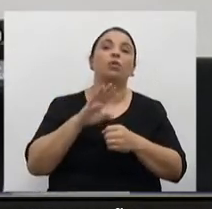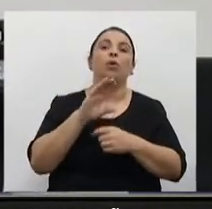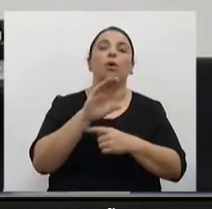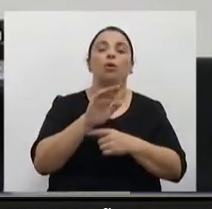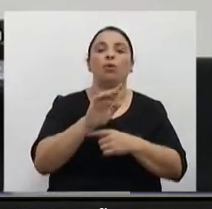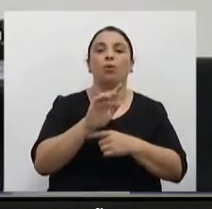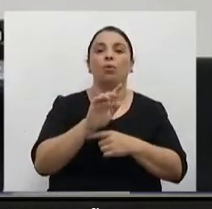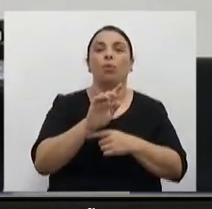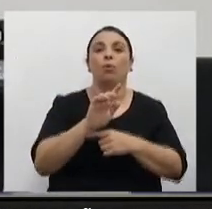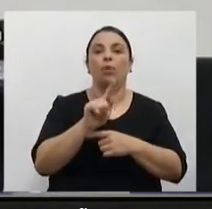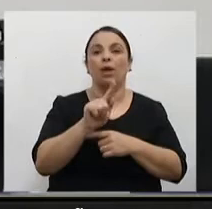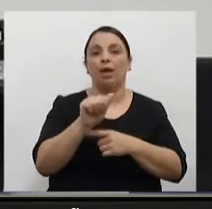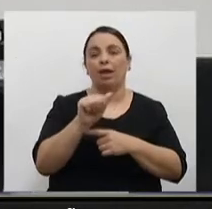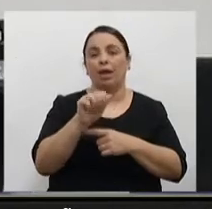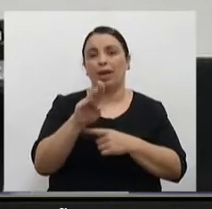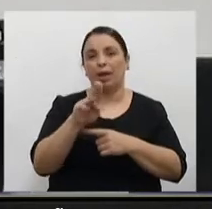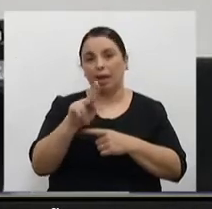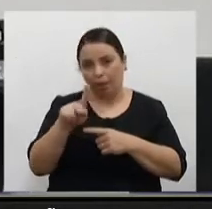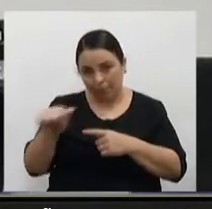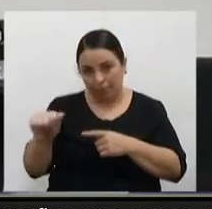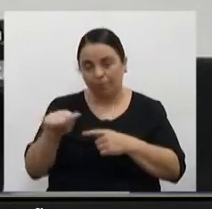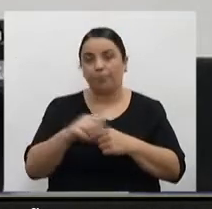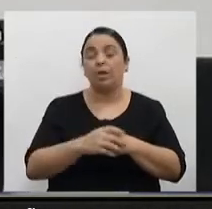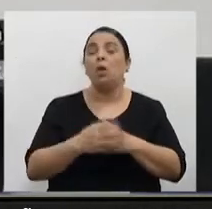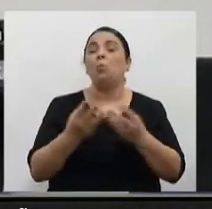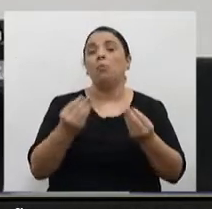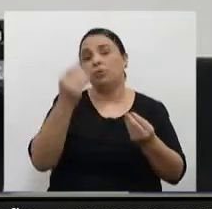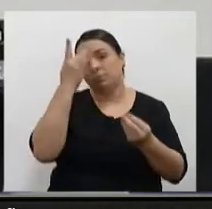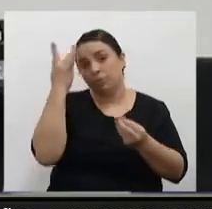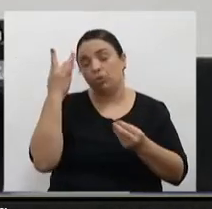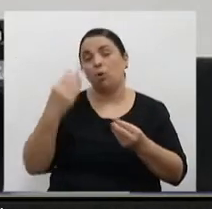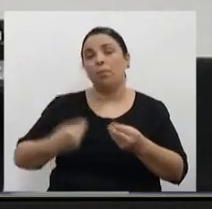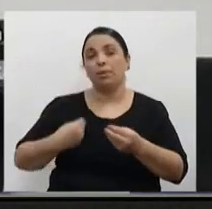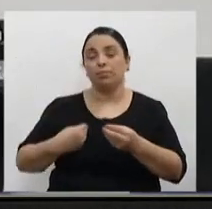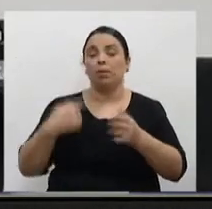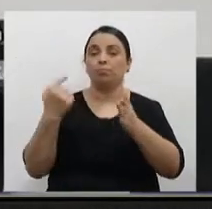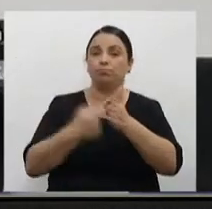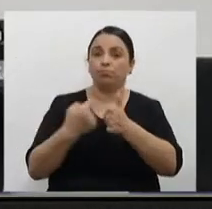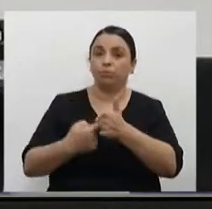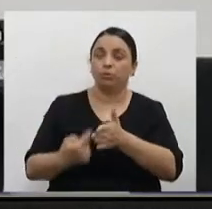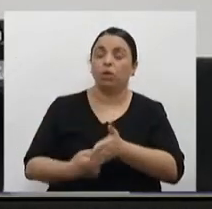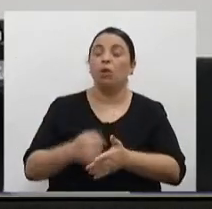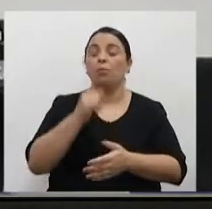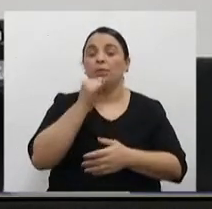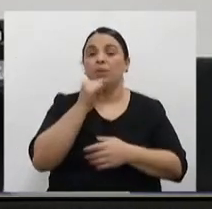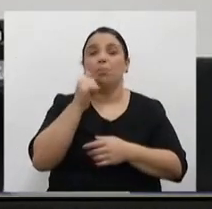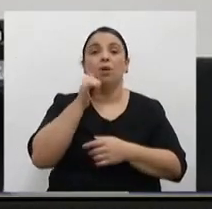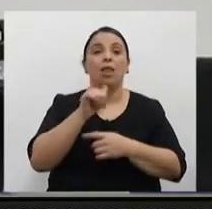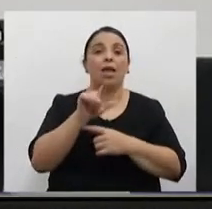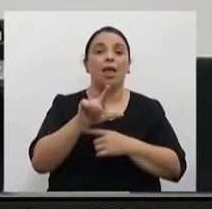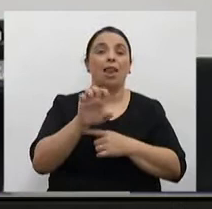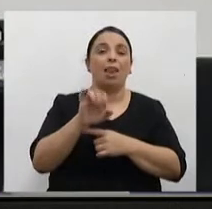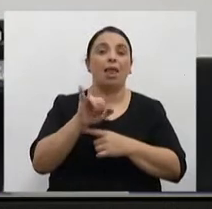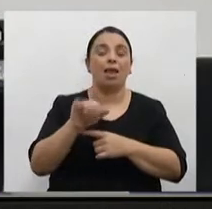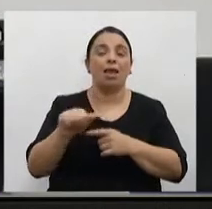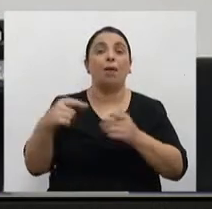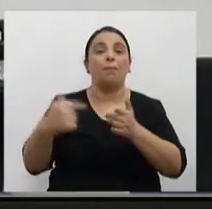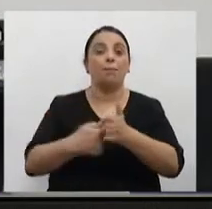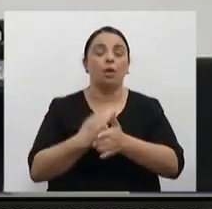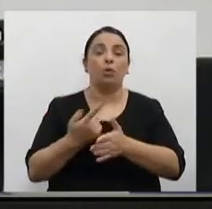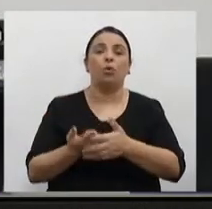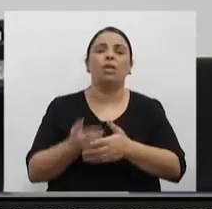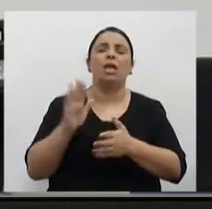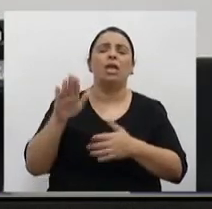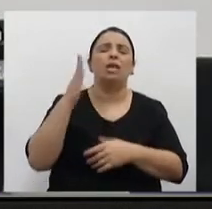gente ainda participando aqui conosco, né? Tem várias perguntas chegando aqui. A Leia, de Belo Horizonte, pergunta aqui, gostaria de saber